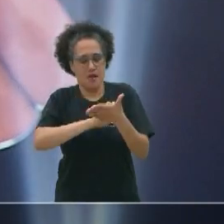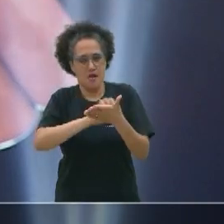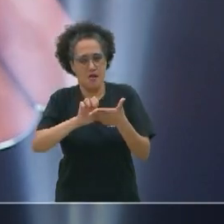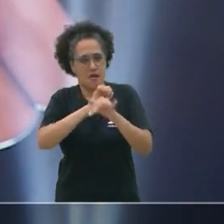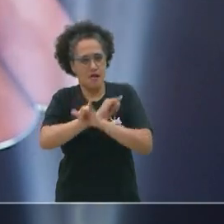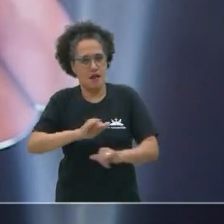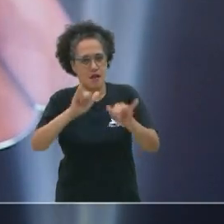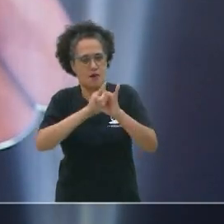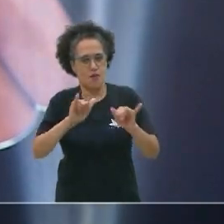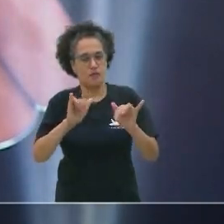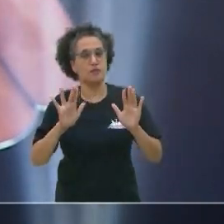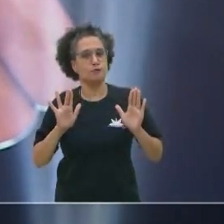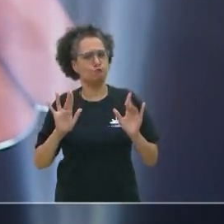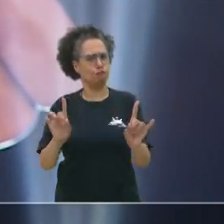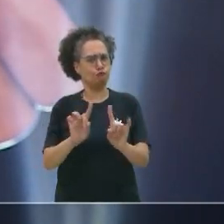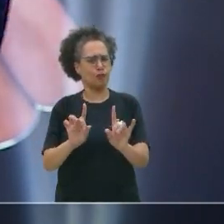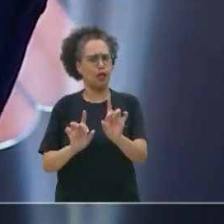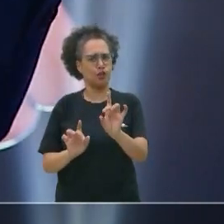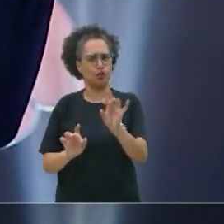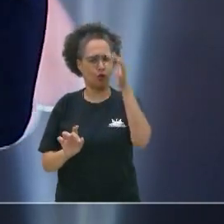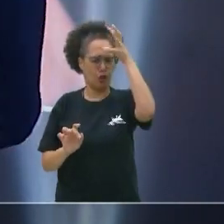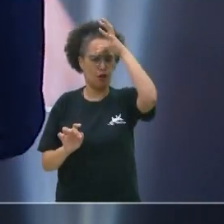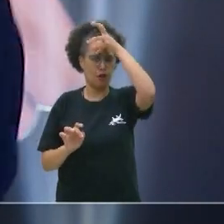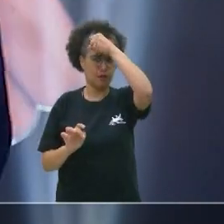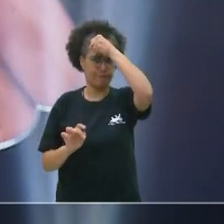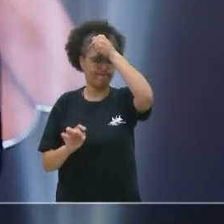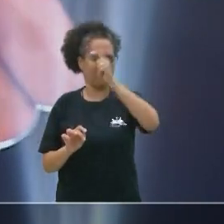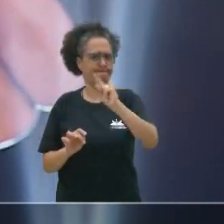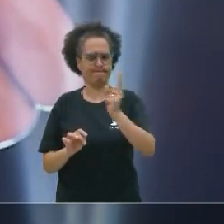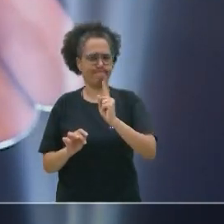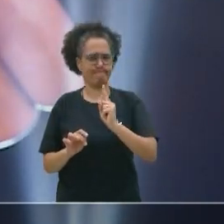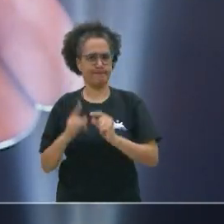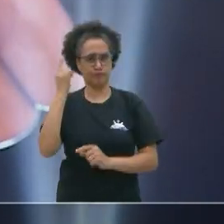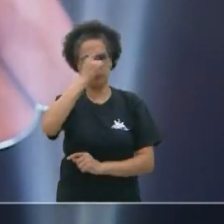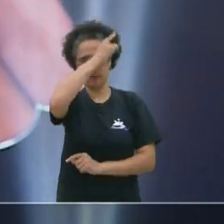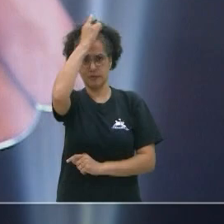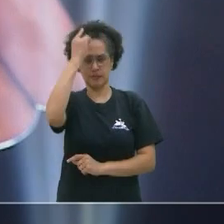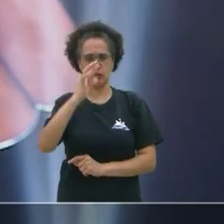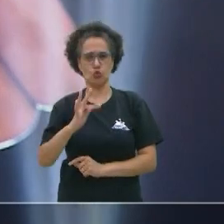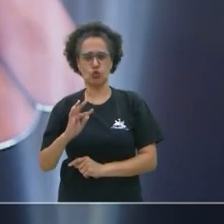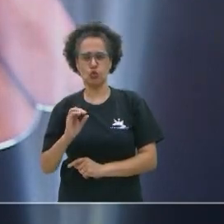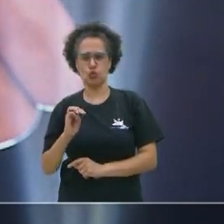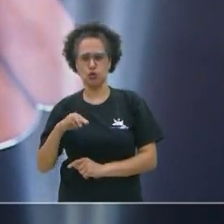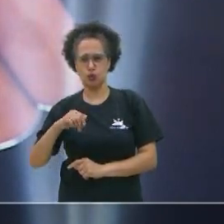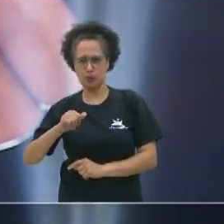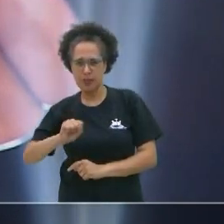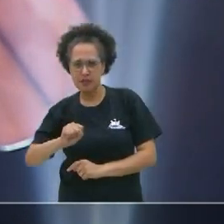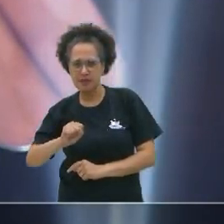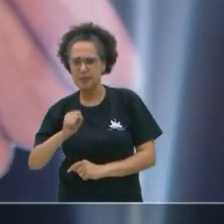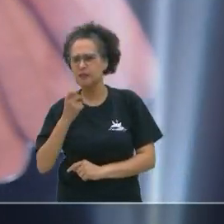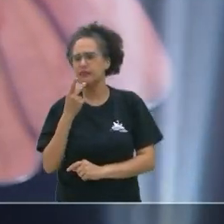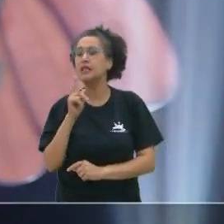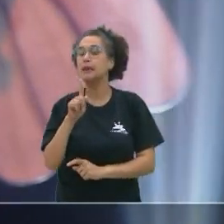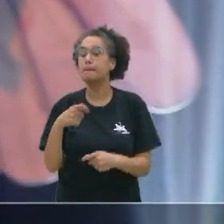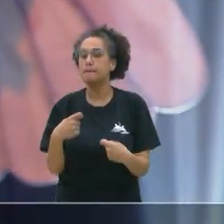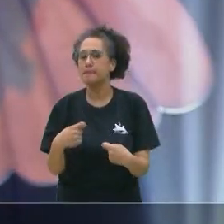Não basta simplesmente compreender, diz São Tomás de Aquino, é preciso